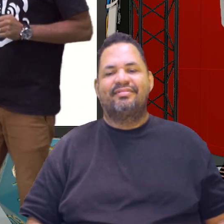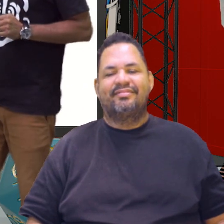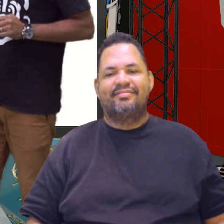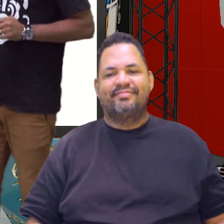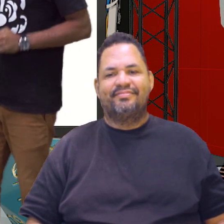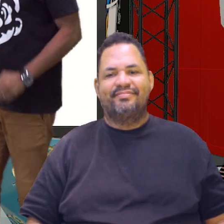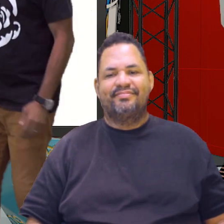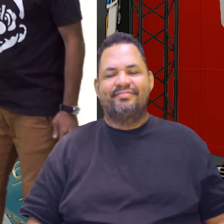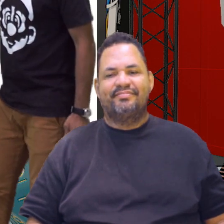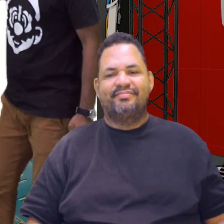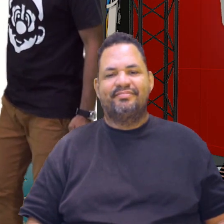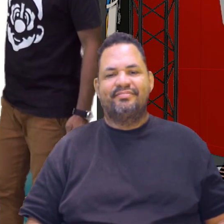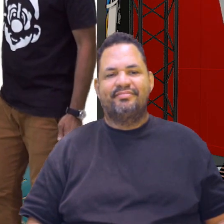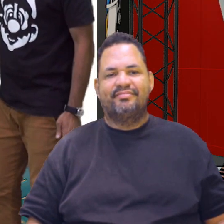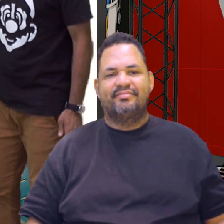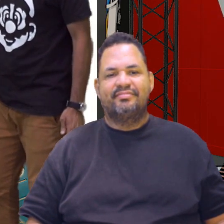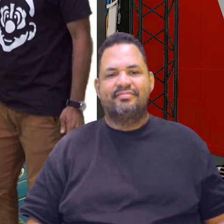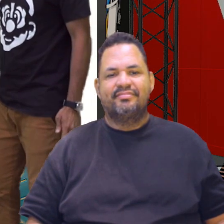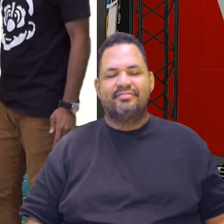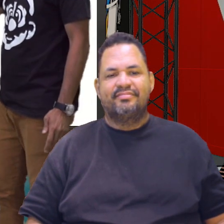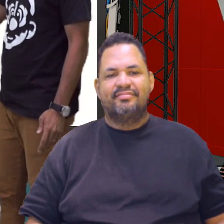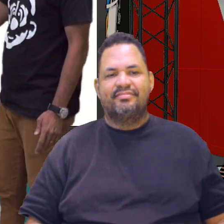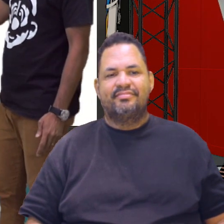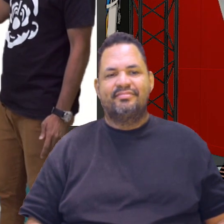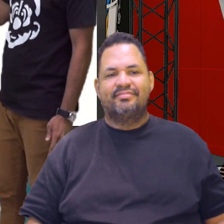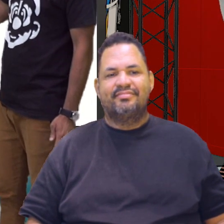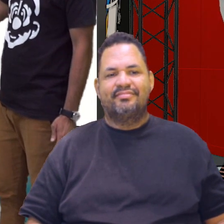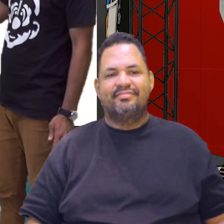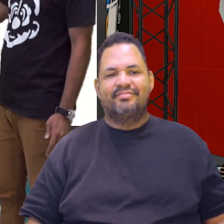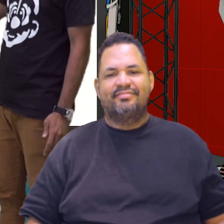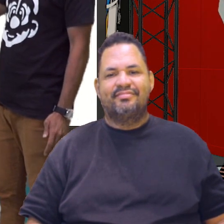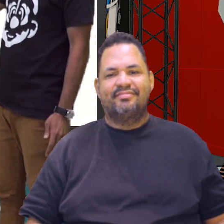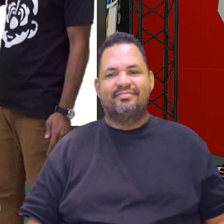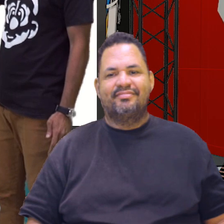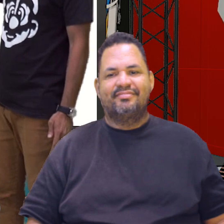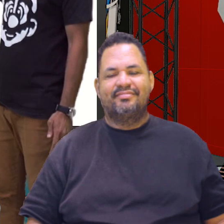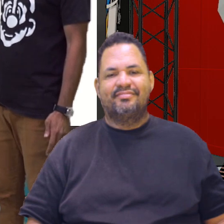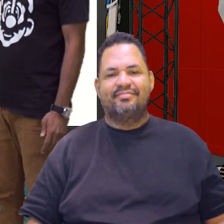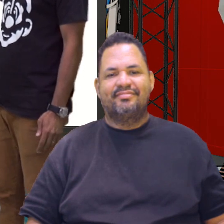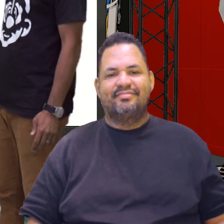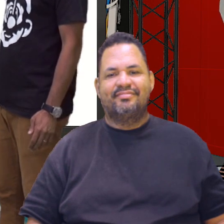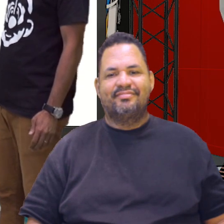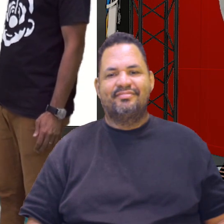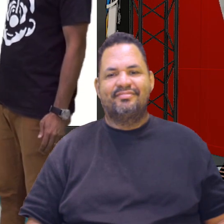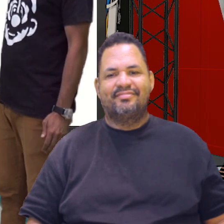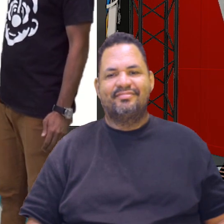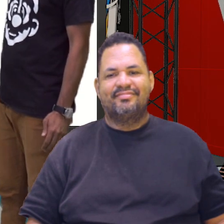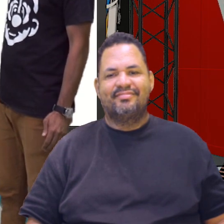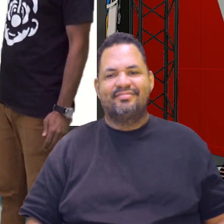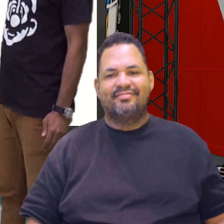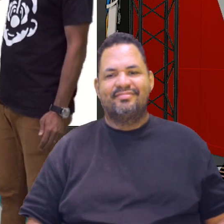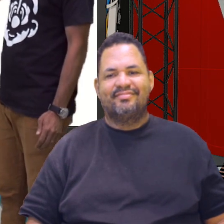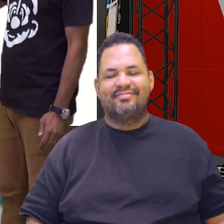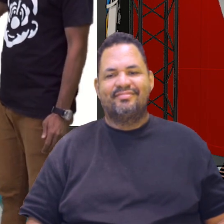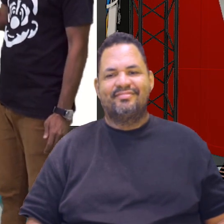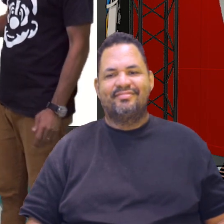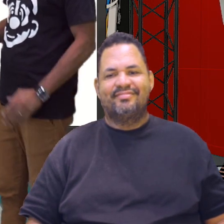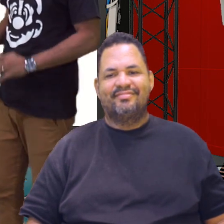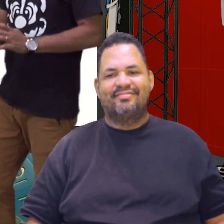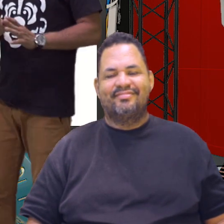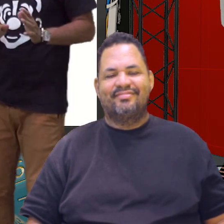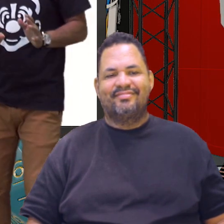terrível. Tira o terrível. Vamos pensar na equação, terrível. Do jeito que está aqui, tira o terrível. Bota o terrível. Tira o terrível. Não, terrível.